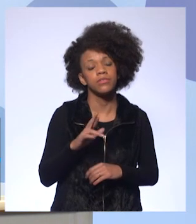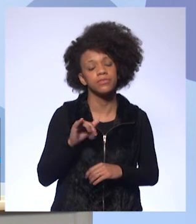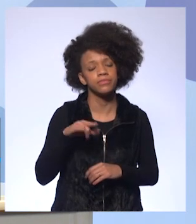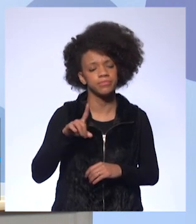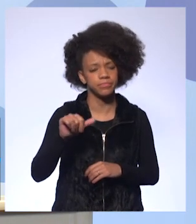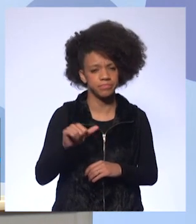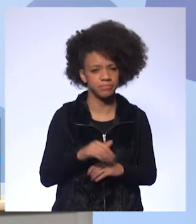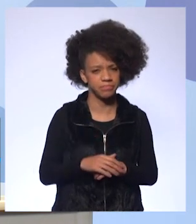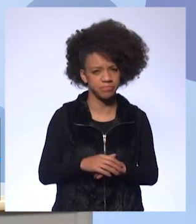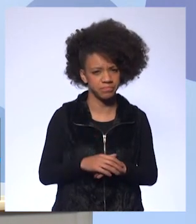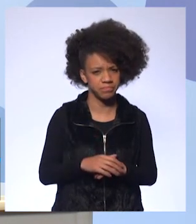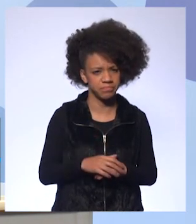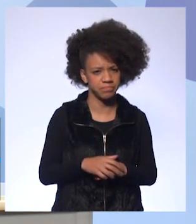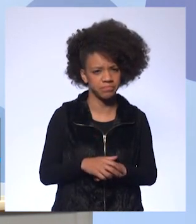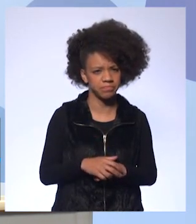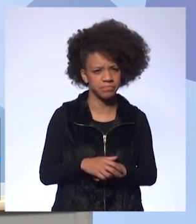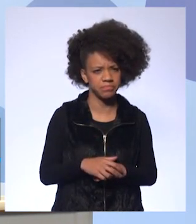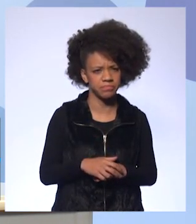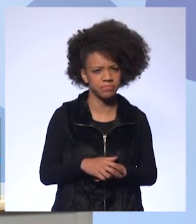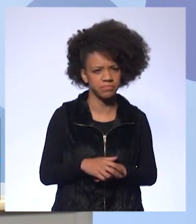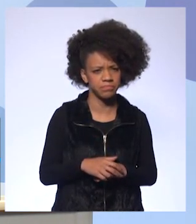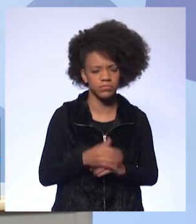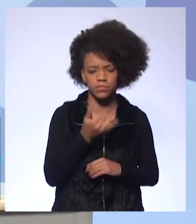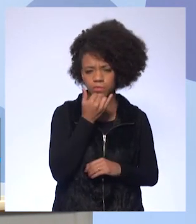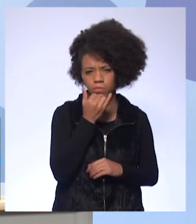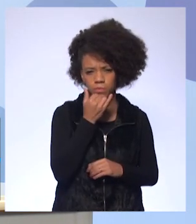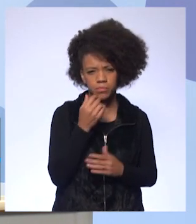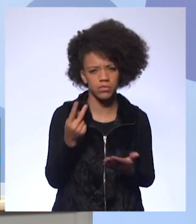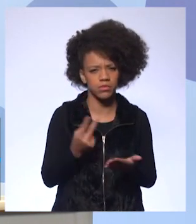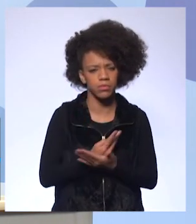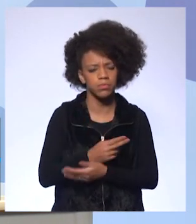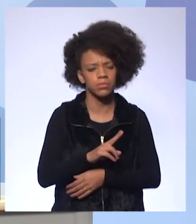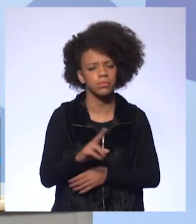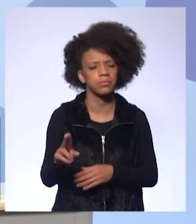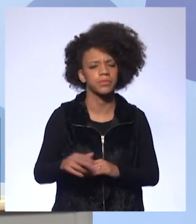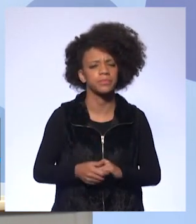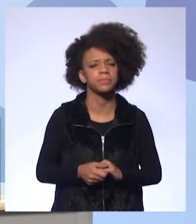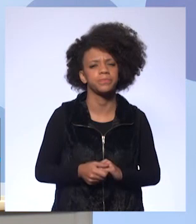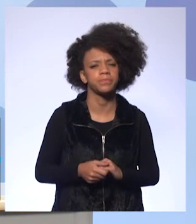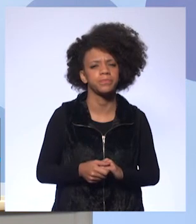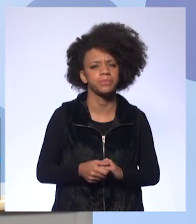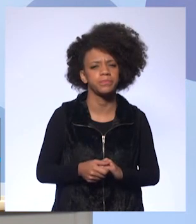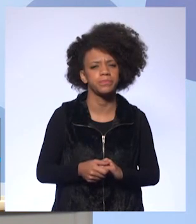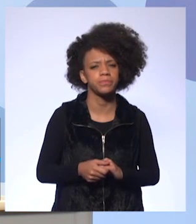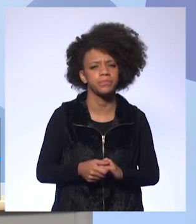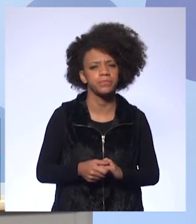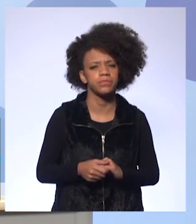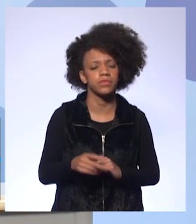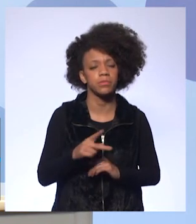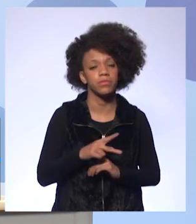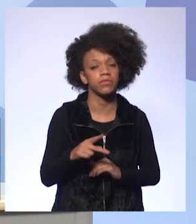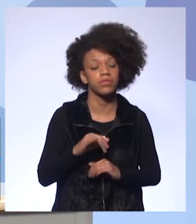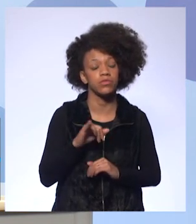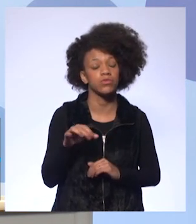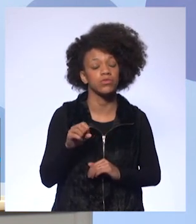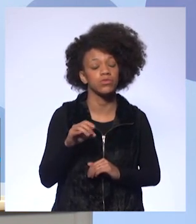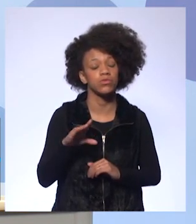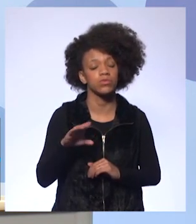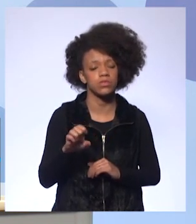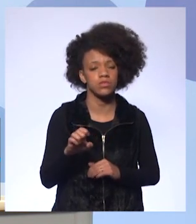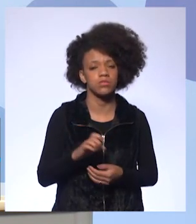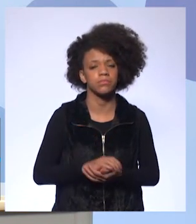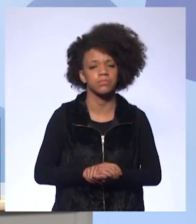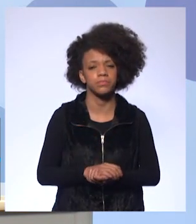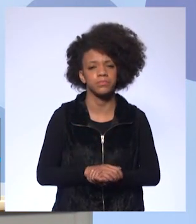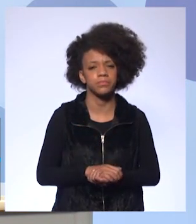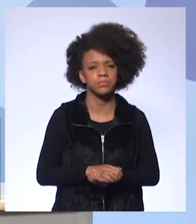Aí sim que ter with Amy história não é dela não o que ela aqui ela professora Joyce aí think